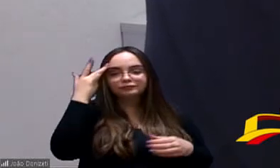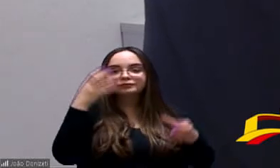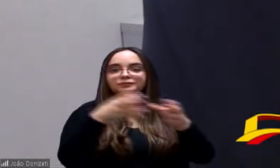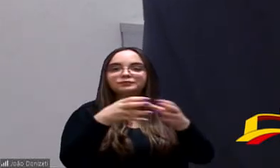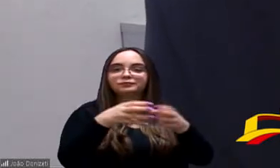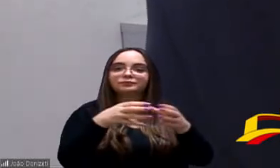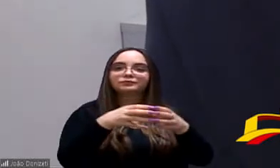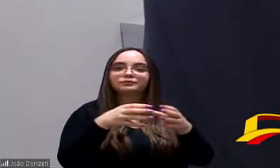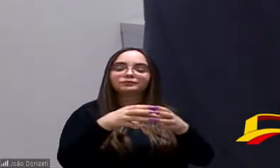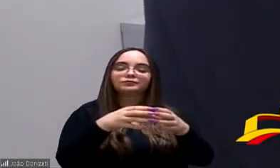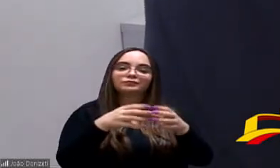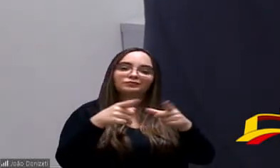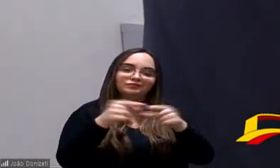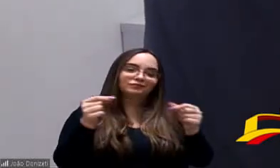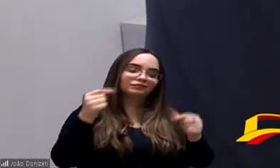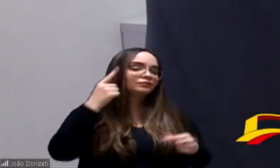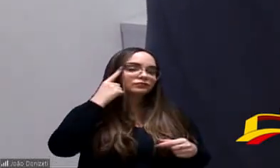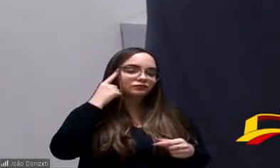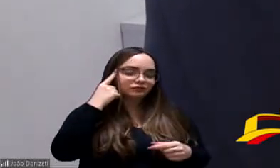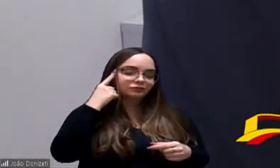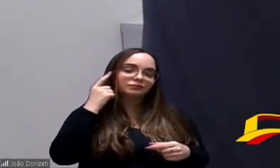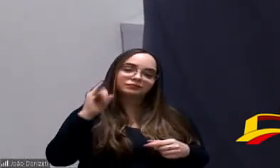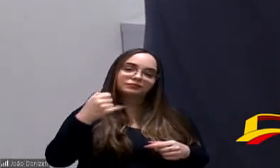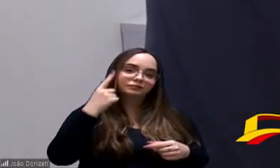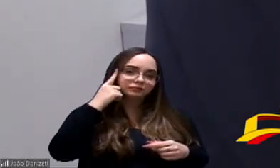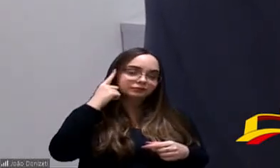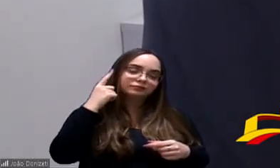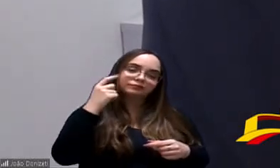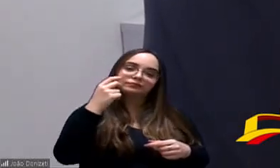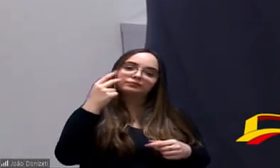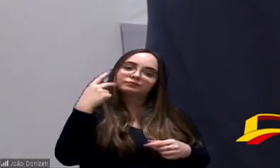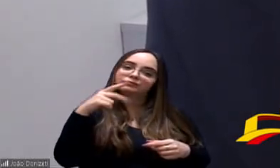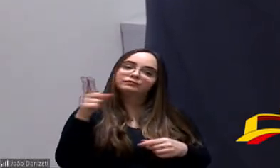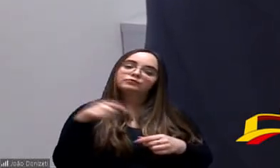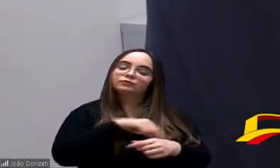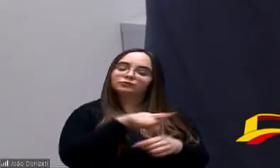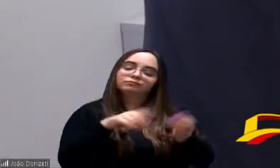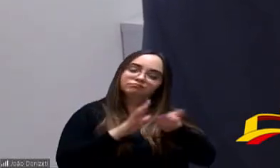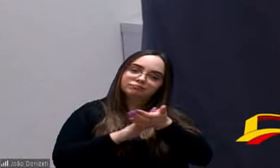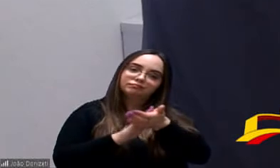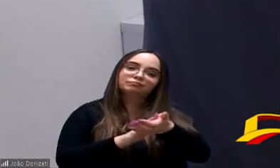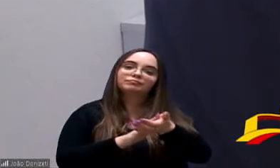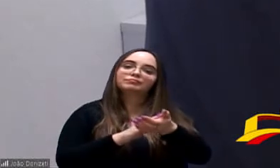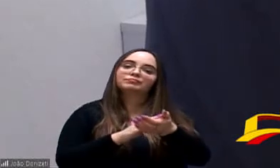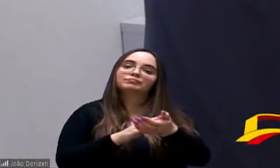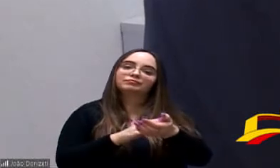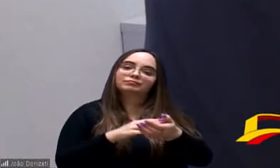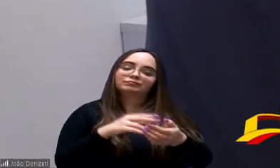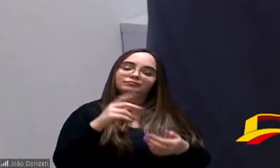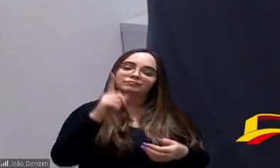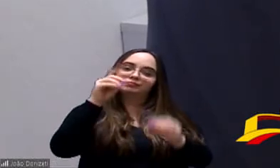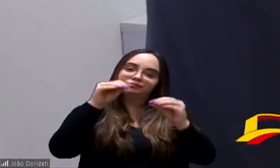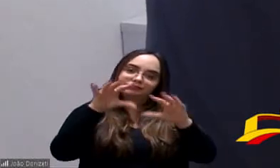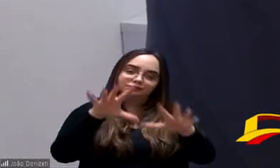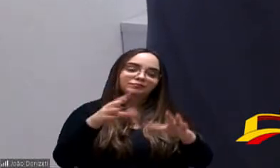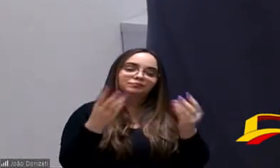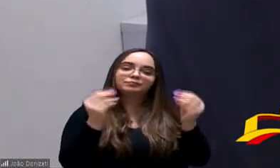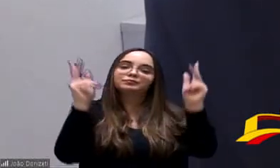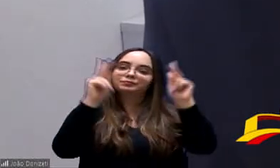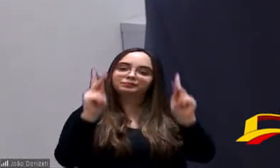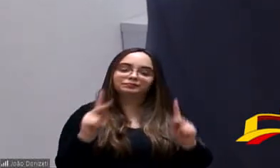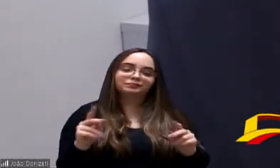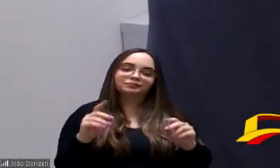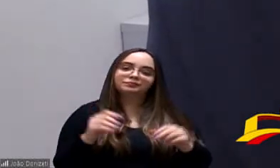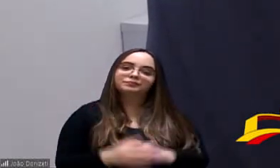Sorocaba. Osama, recebe os nossos cumprimentos, aí o desejo de muita paz, muita saúde e muitas bênçãos para a sua vida.